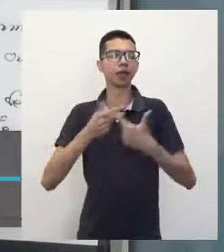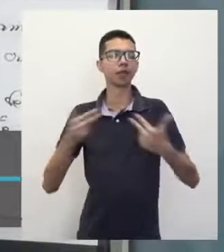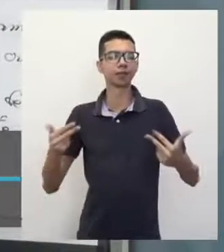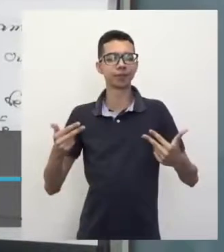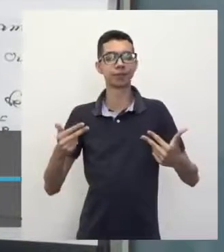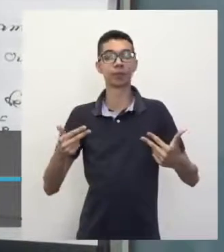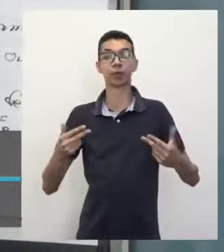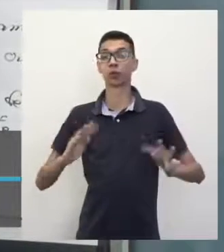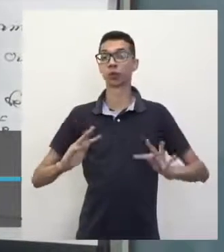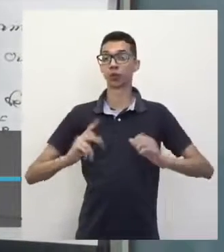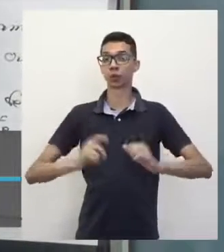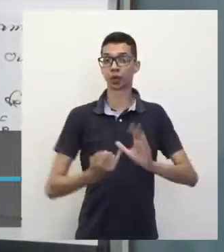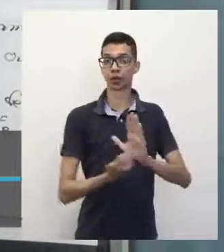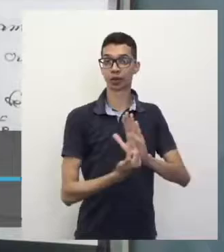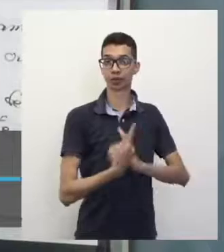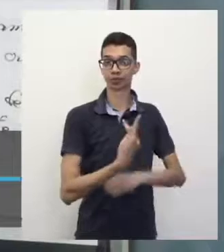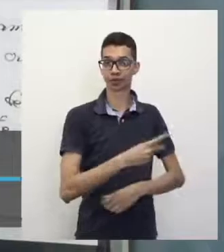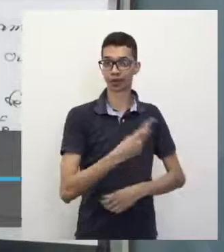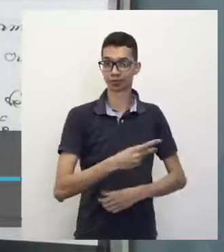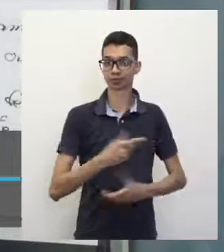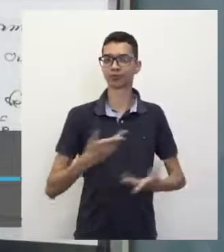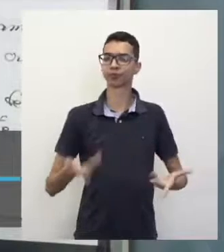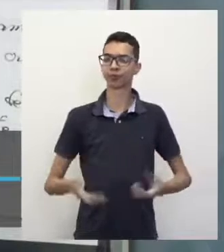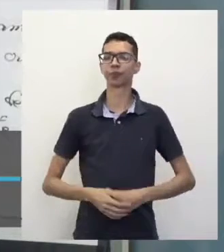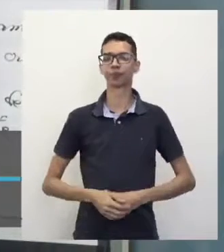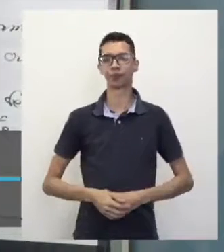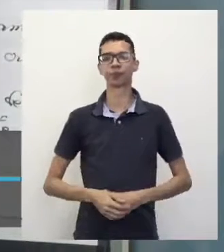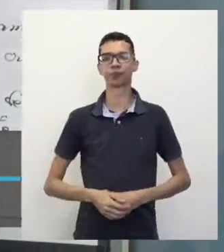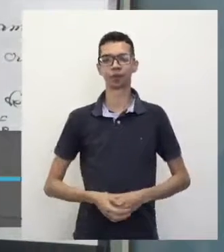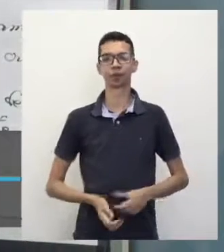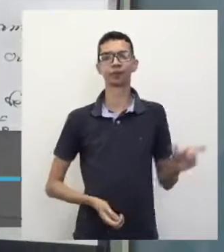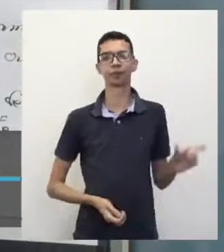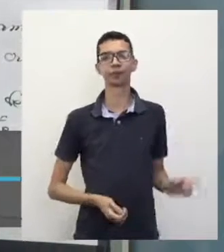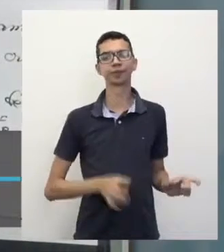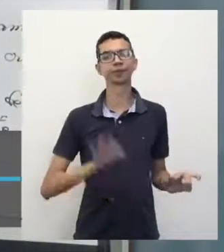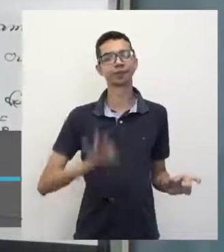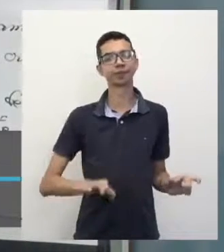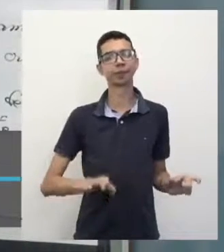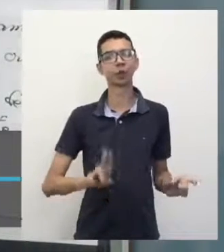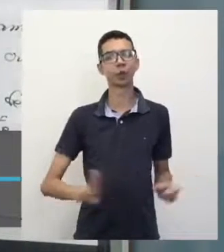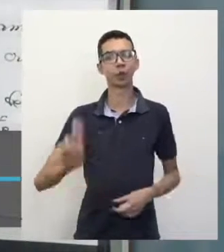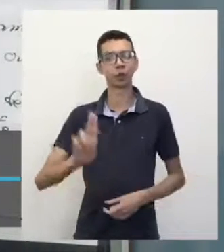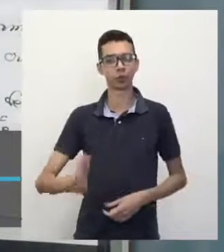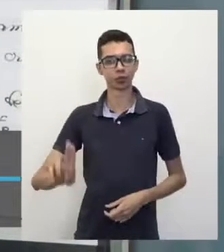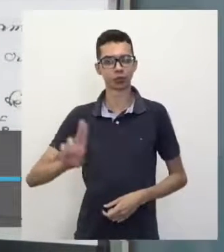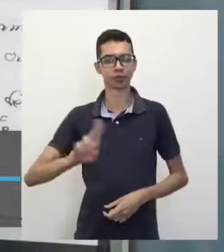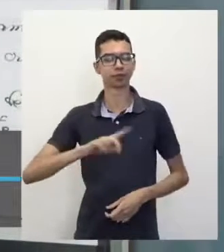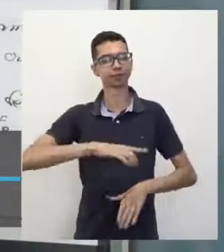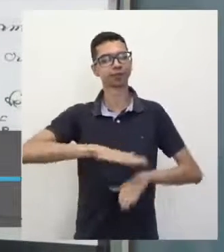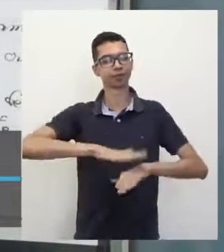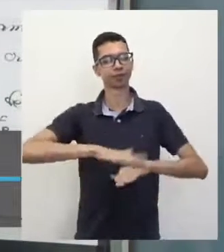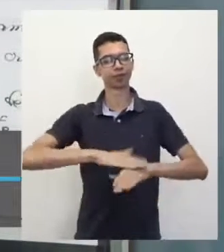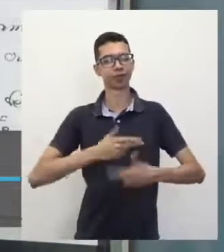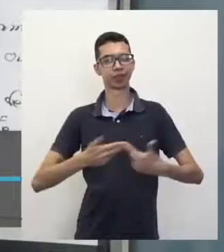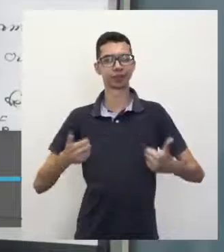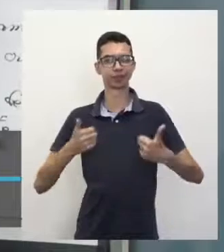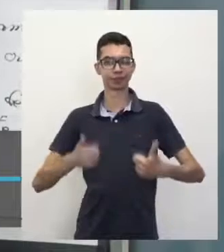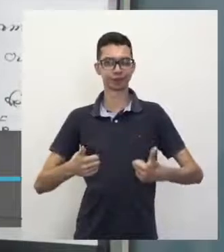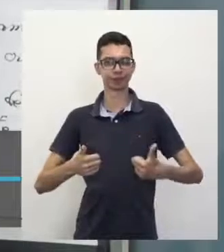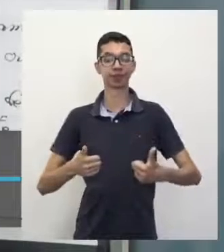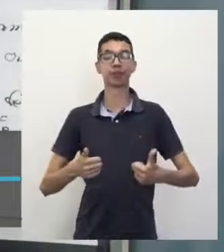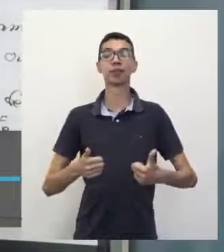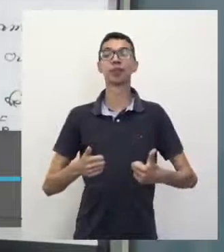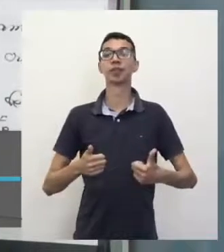essa identidade latente, então, ele coloca ali na sua obra, tá certo? E, claro, dentro dos procedimentos